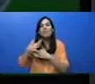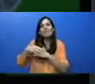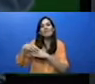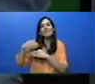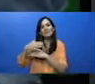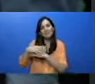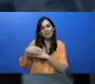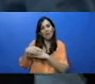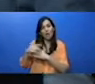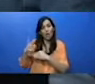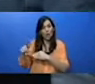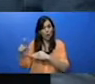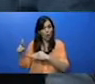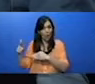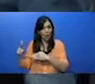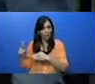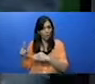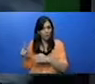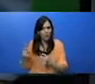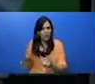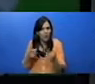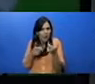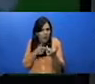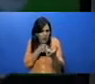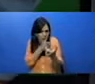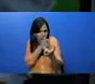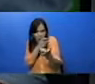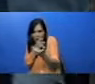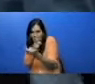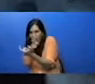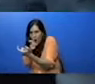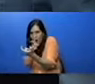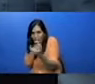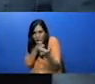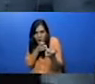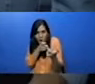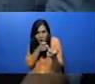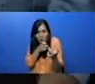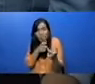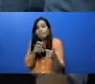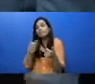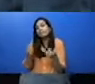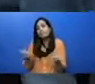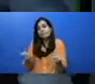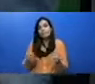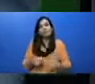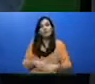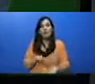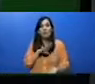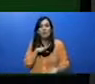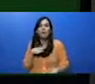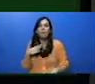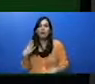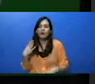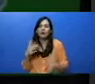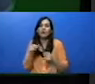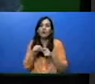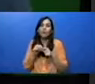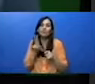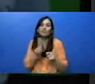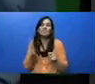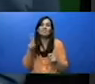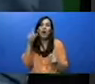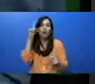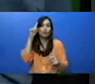são caçados, tá? Para serem produzidos objetos que, infelizmente, as pessoas acabam utilizando no dia a